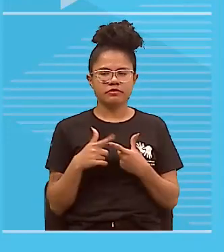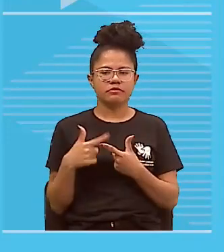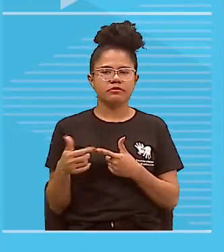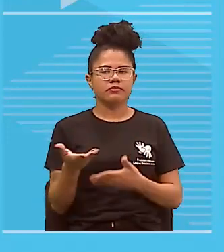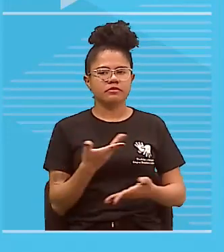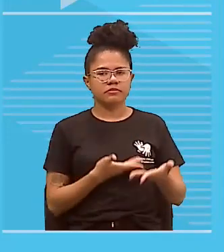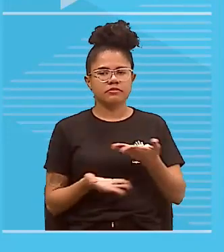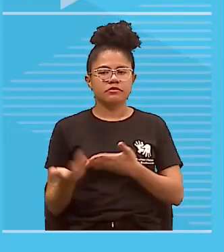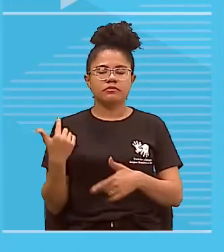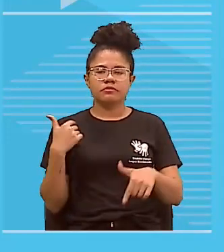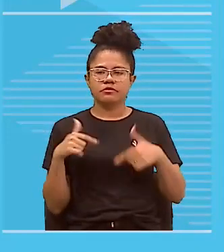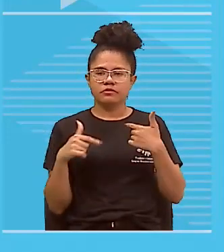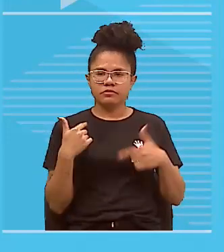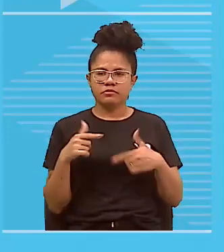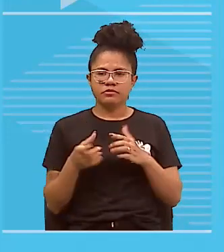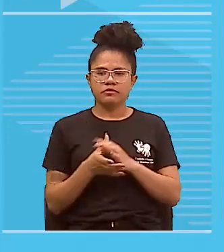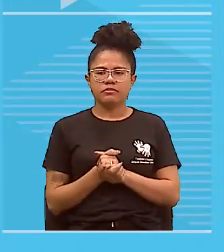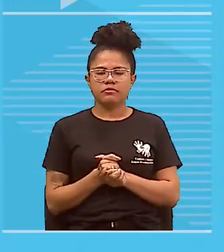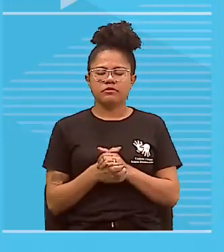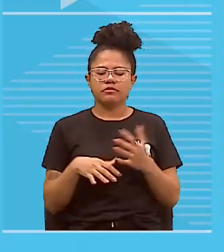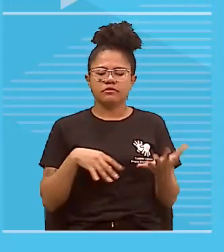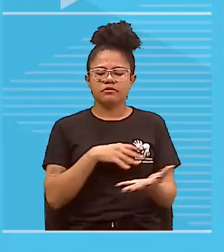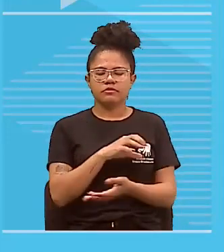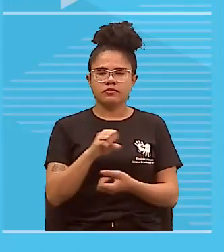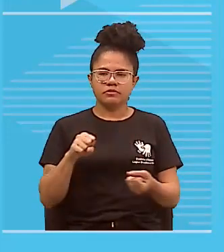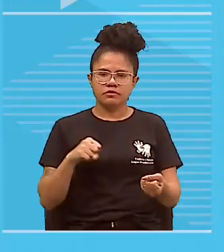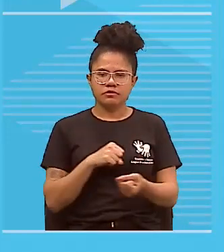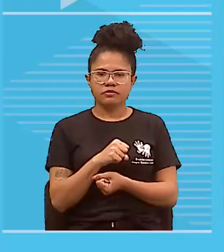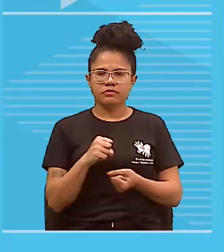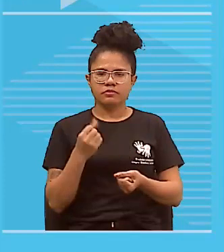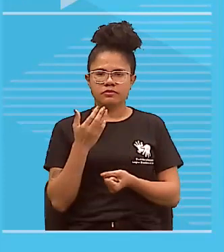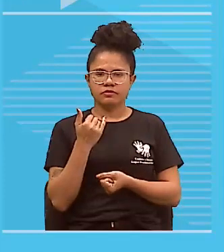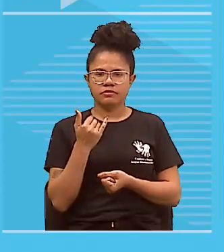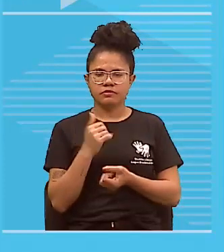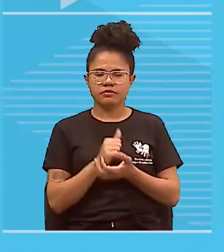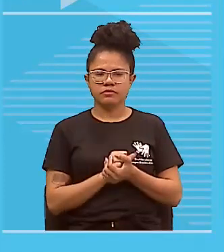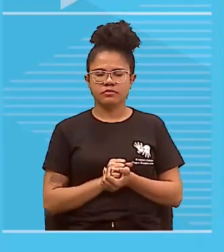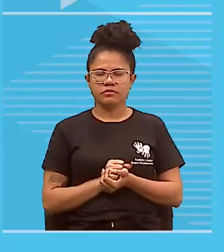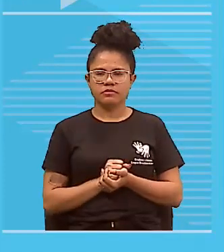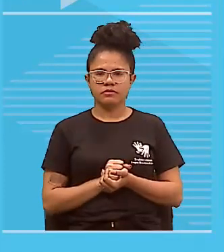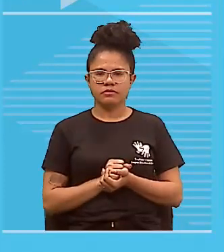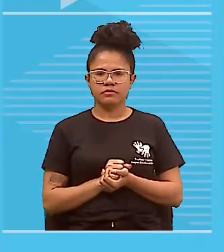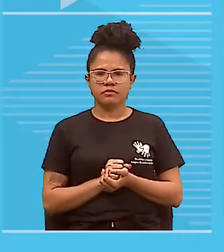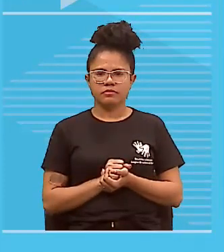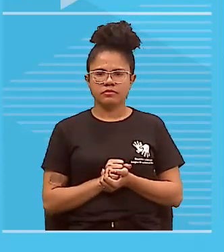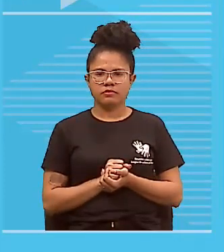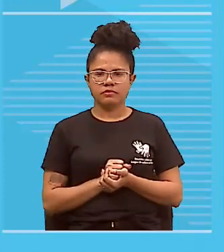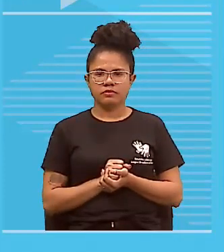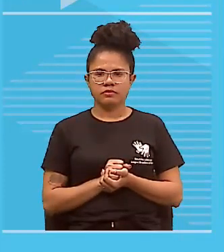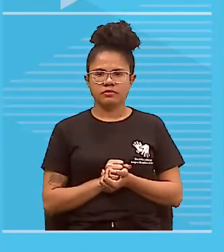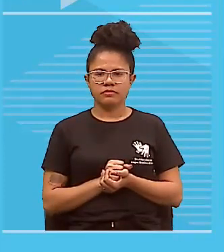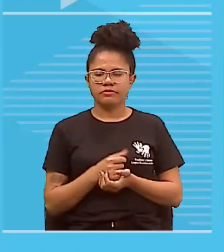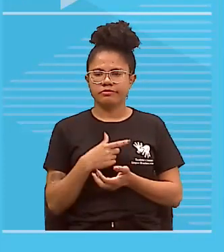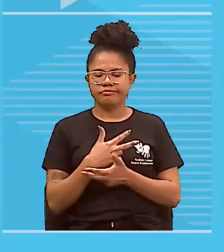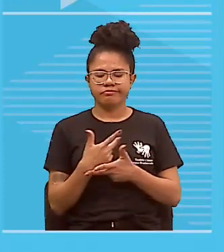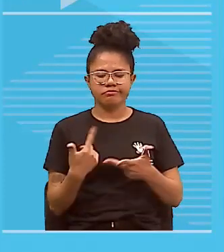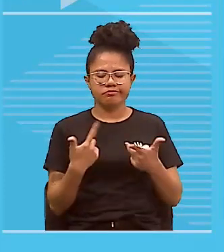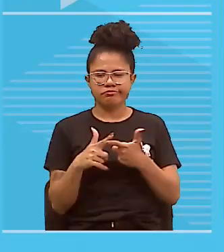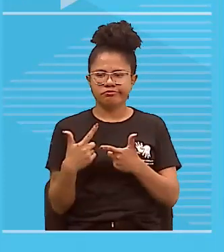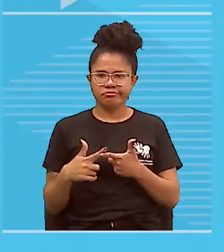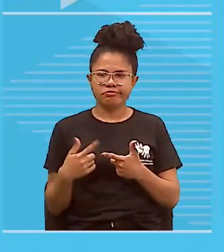ao trabalho, ao sustento, ao alimento, ao isolamento, né? Então, várias situações que acontecem na